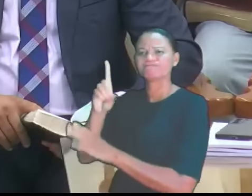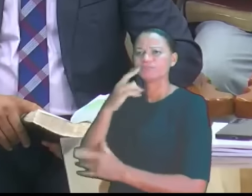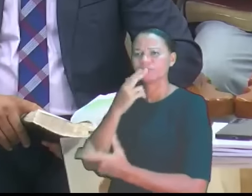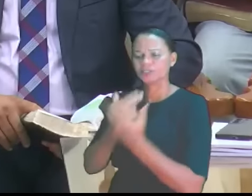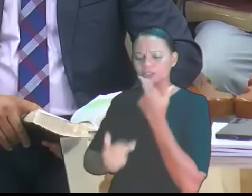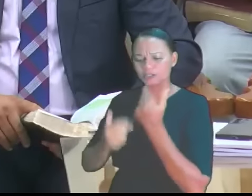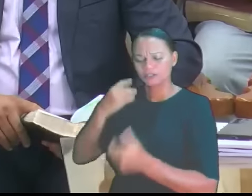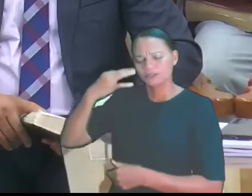Rabacaça mandaca.